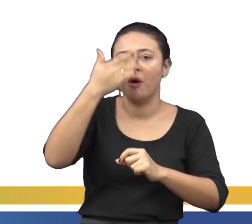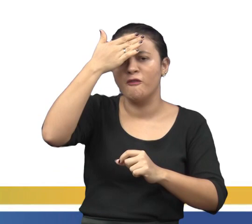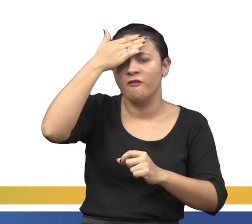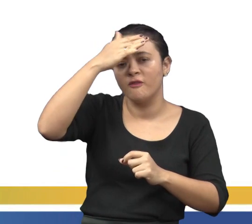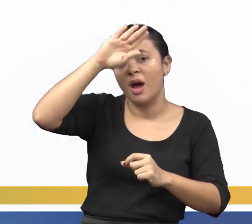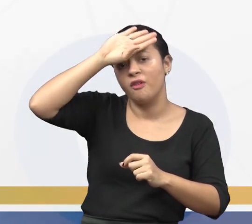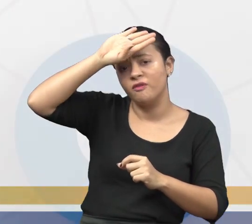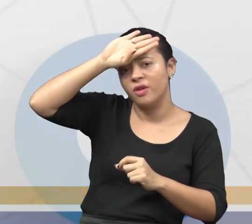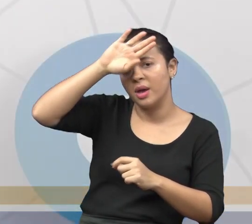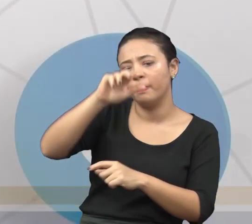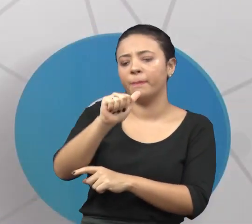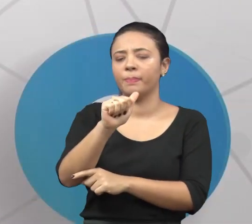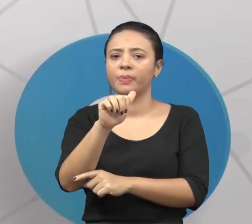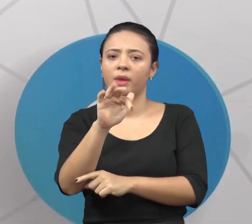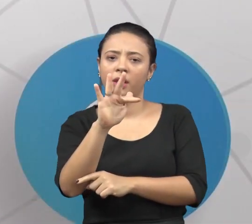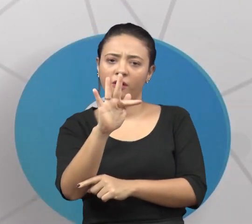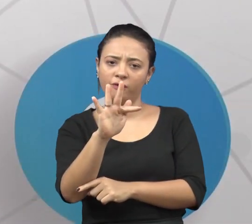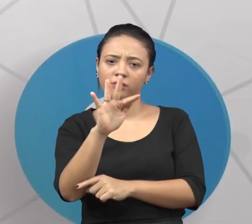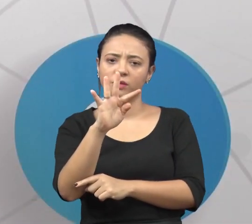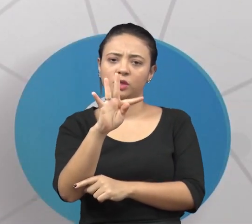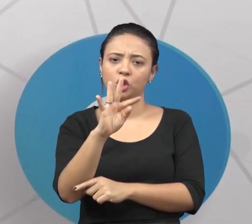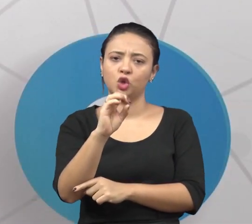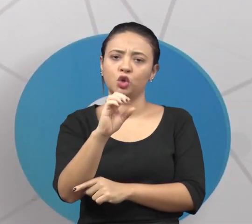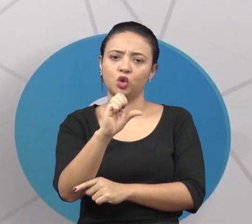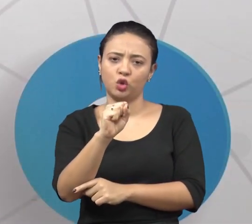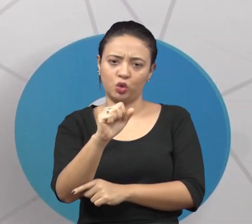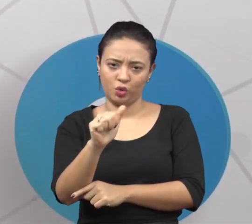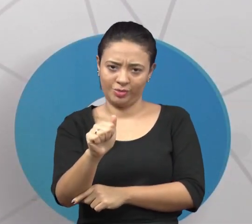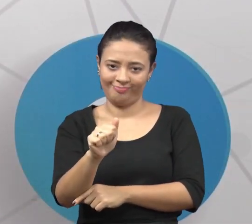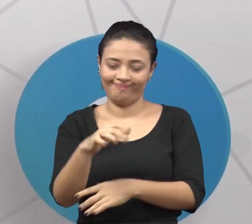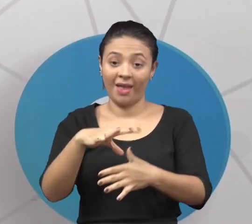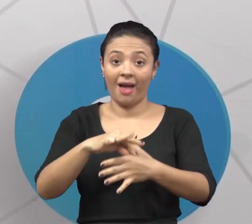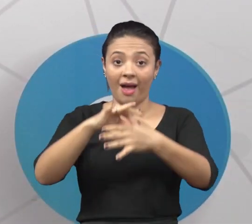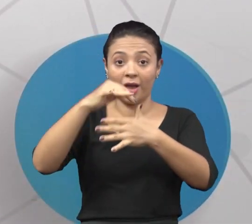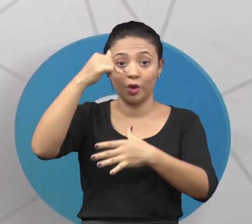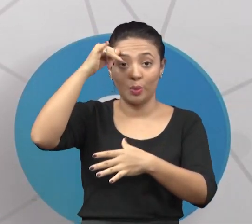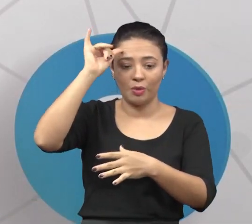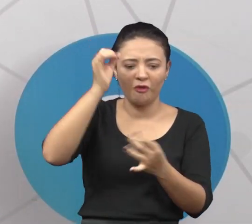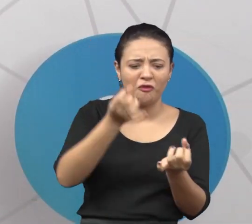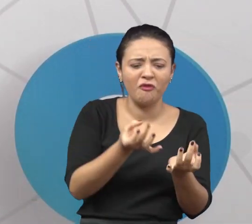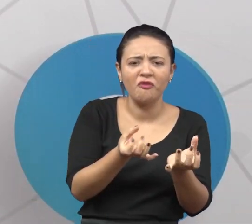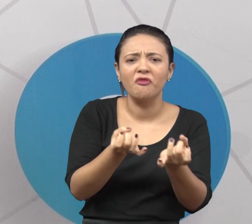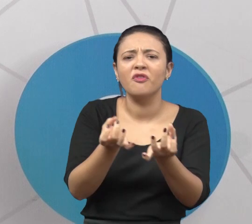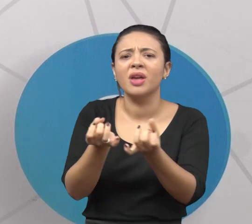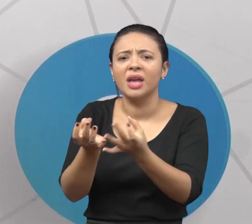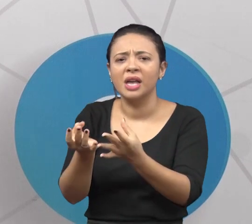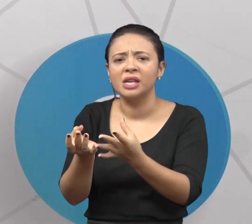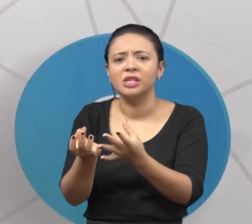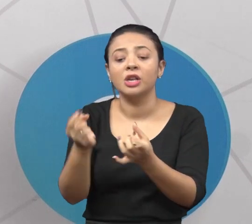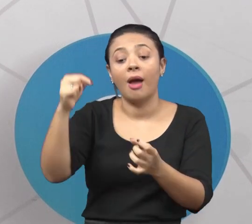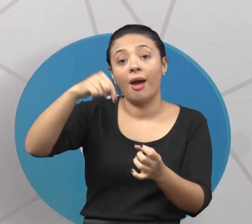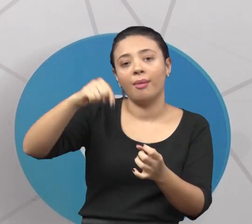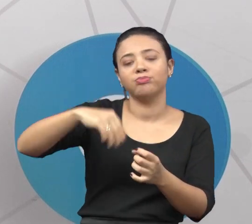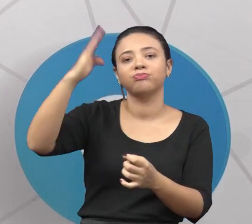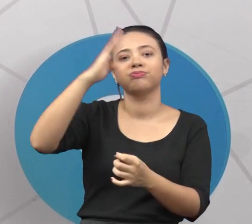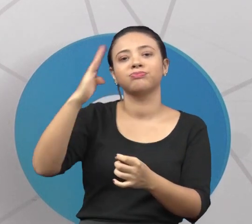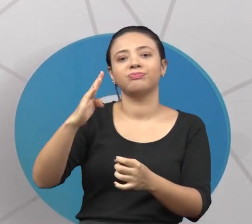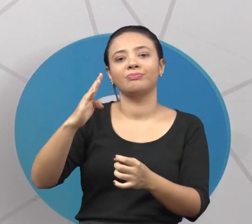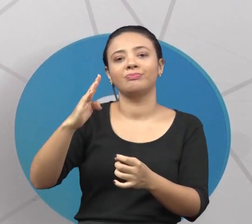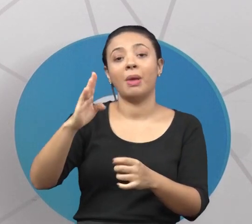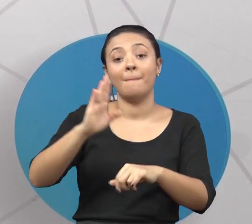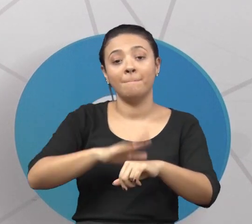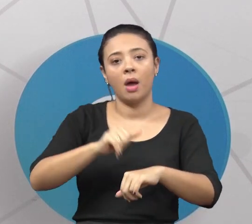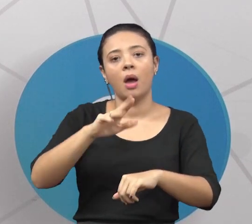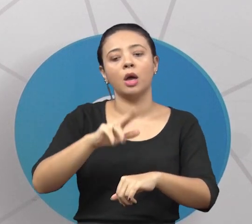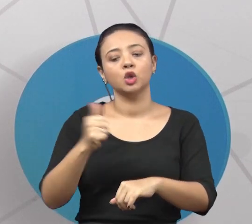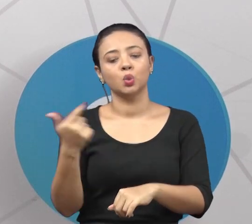carne bovina ela é muito vendida dentro do mercado interno, pessoal. Ela é mais vendida no mercado interno do que no mercado externo, por essas questões de qualidade da